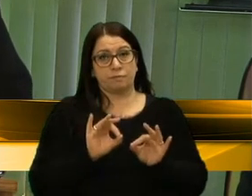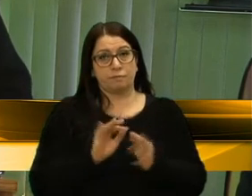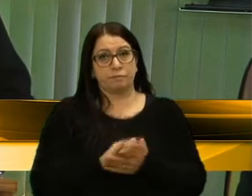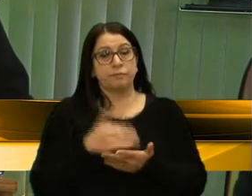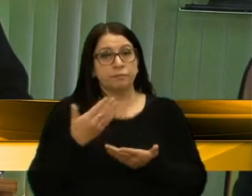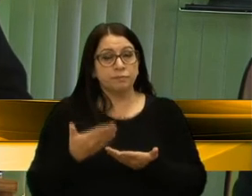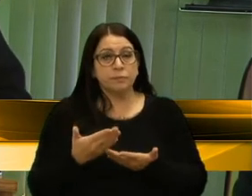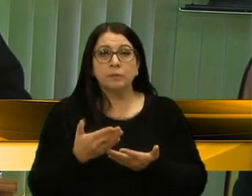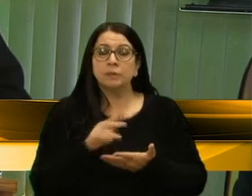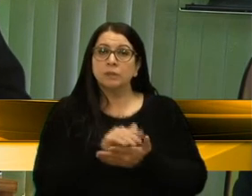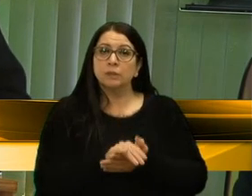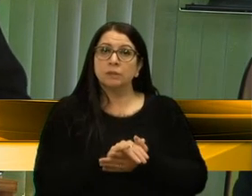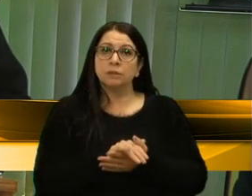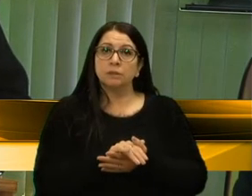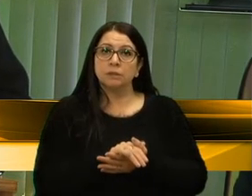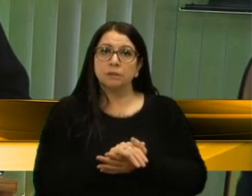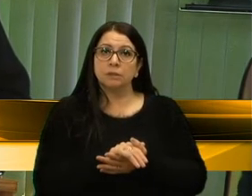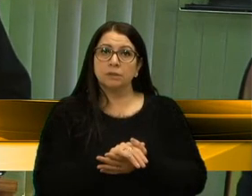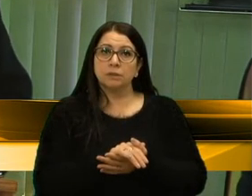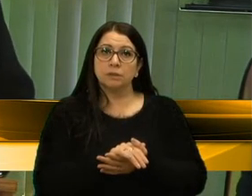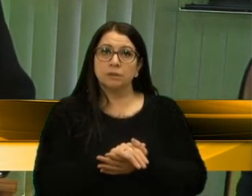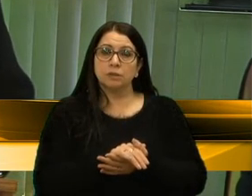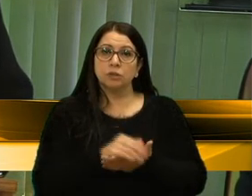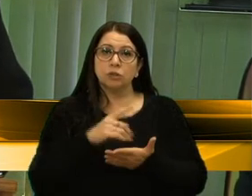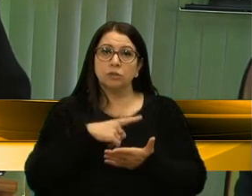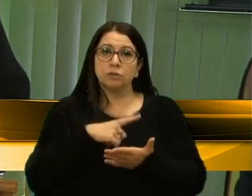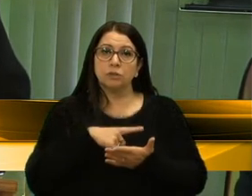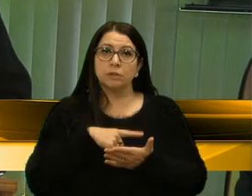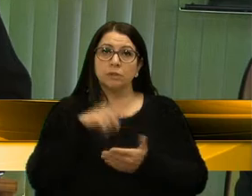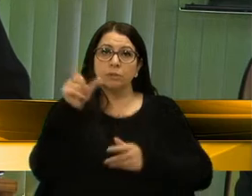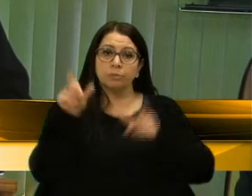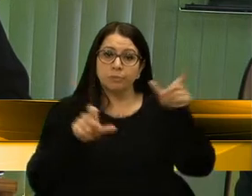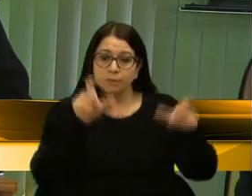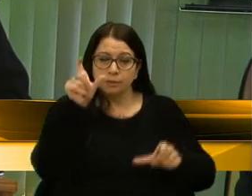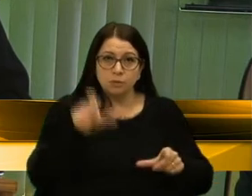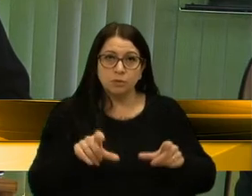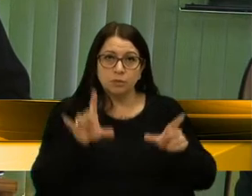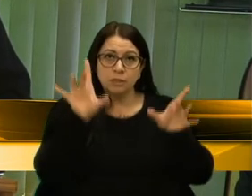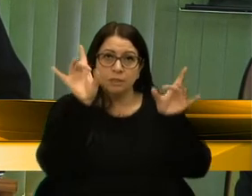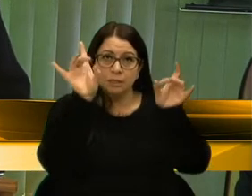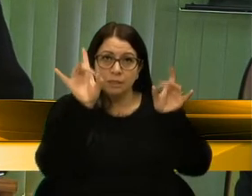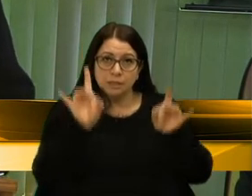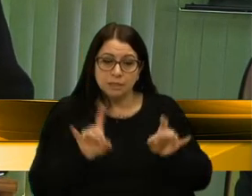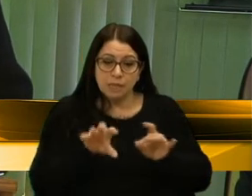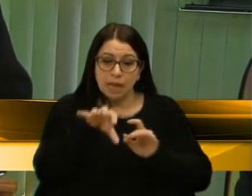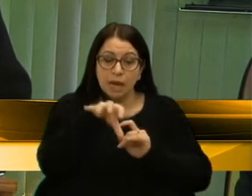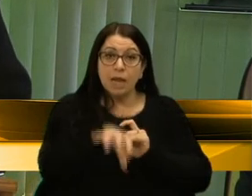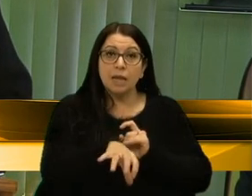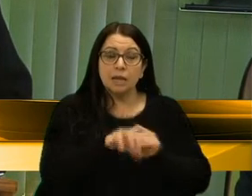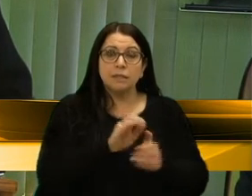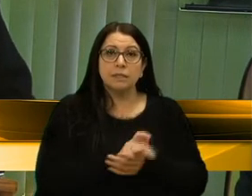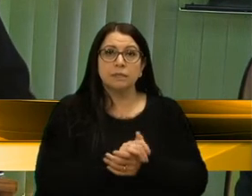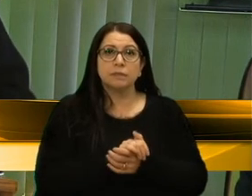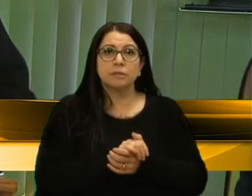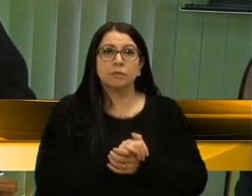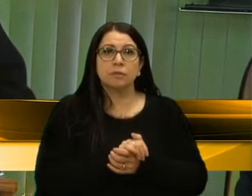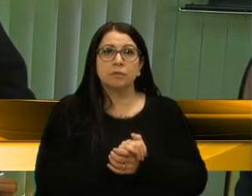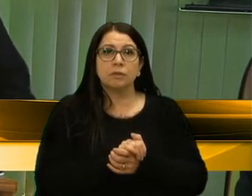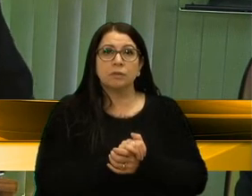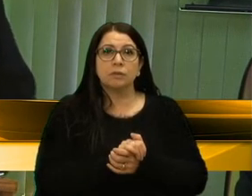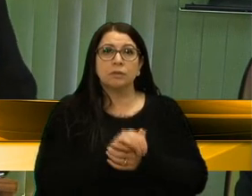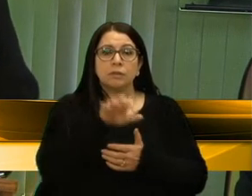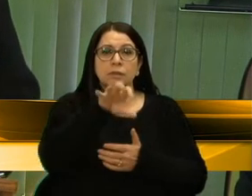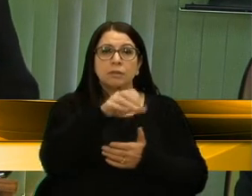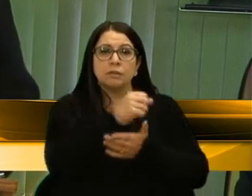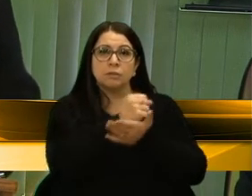Então, na medida que nós estivermos com pessoas especialistas na área de que reze